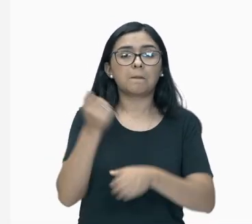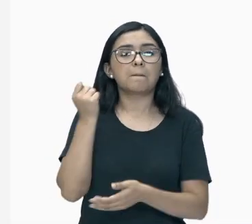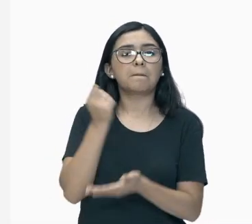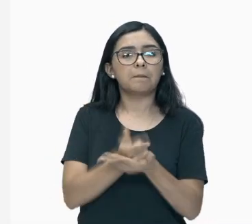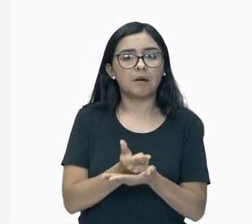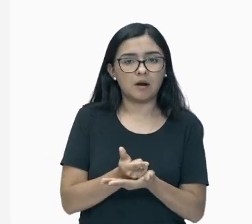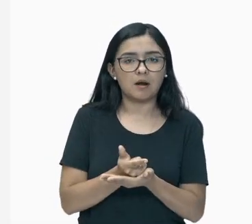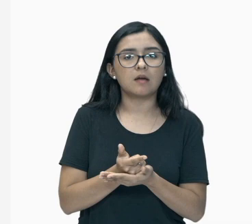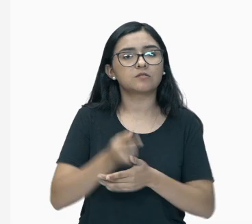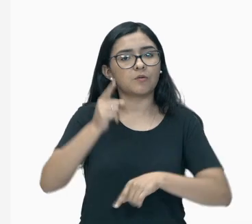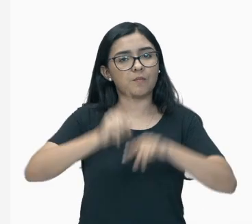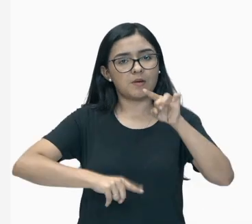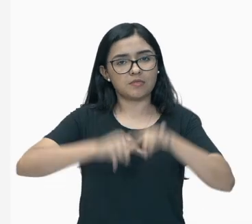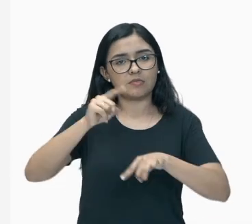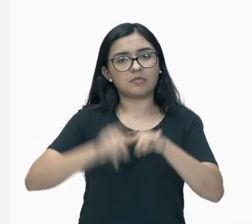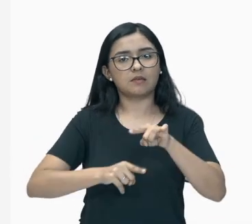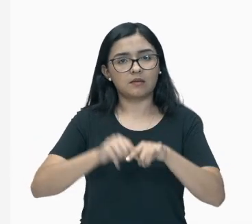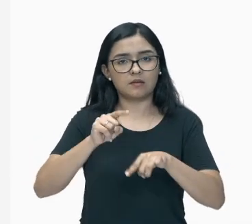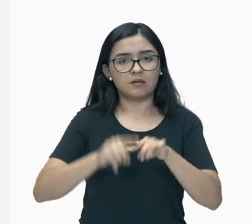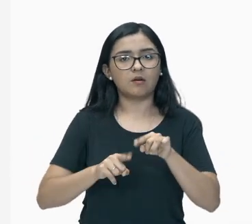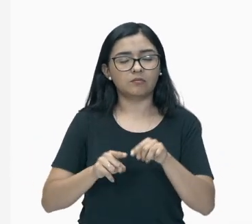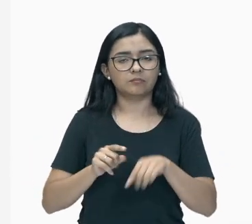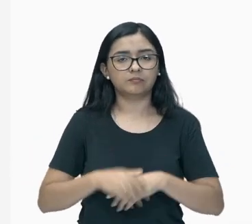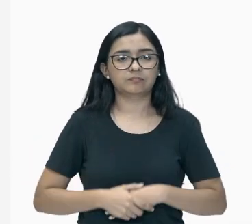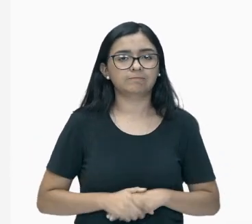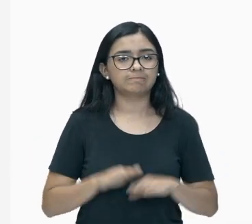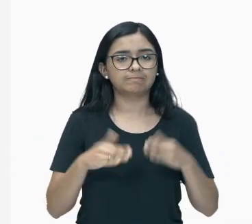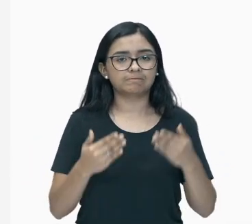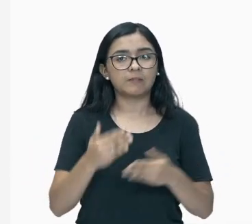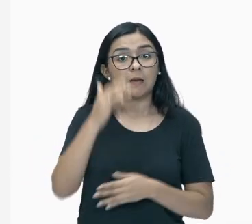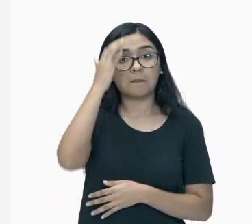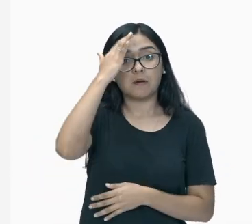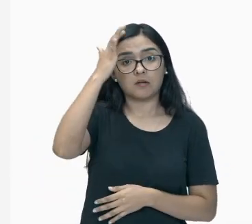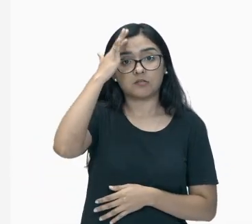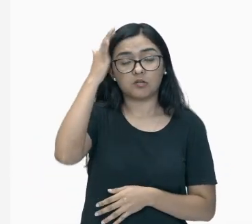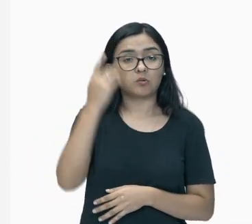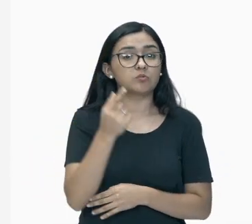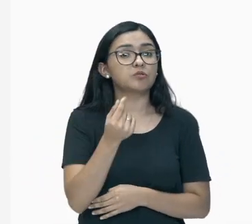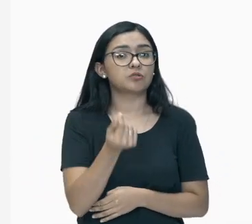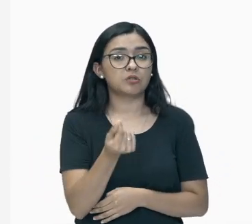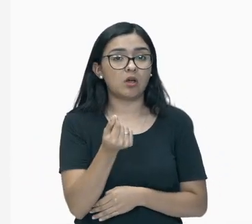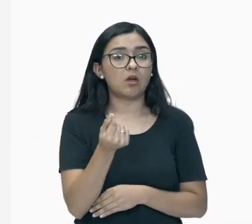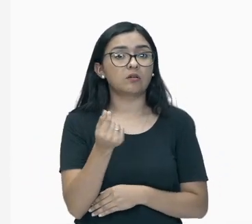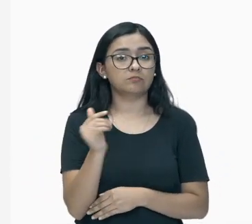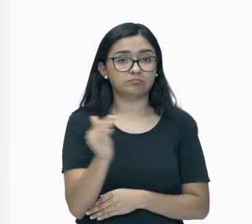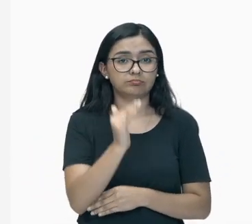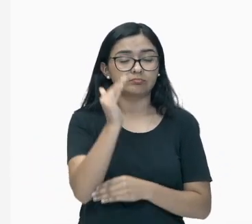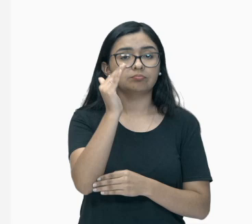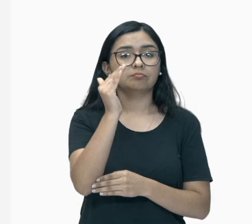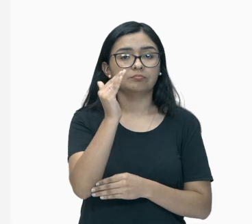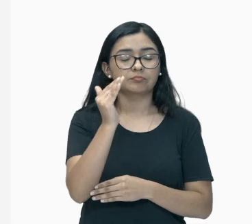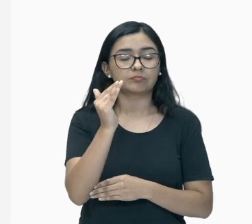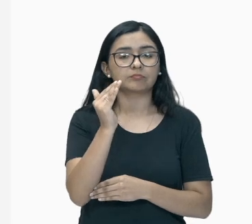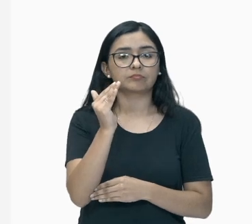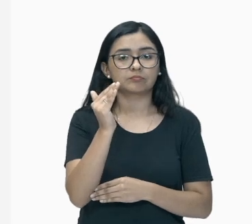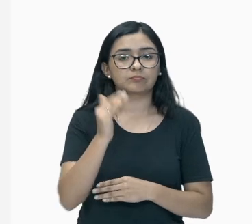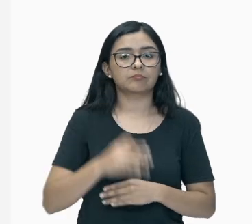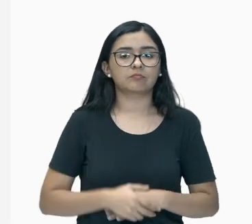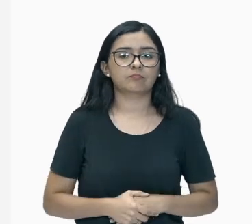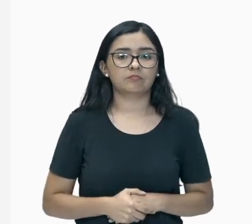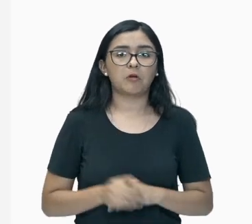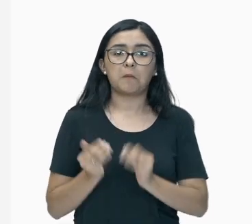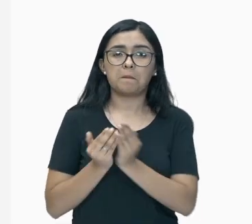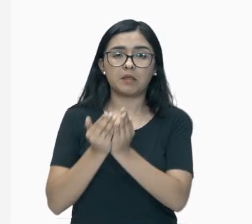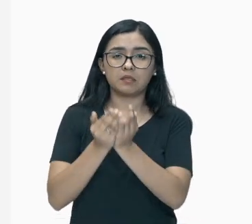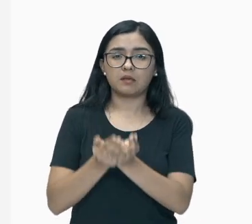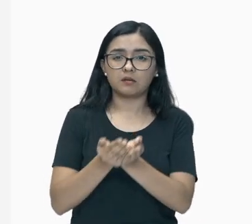o preço do chá lançado ao mar. Imagina, é um dinheirinho aí, né, bom, os carregamentos dos navios